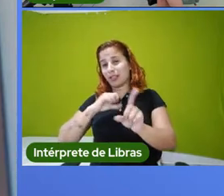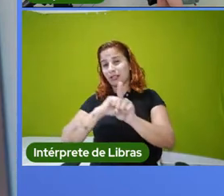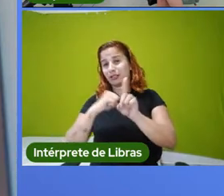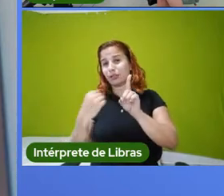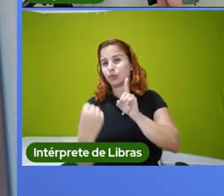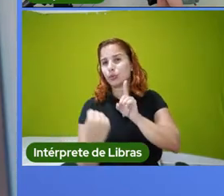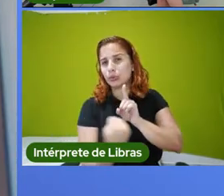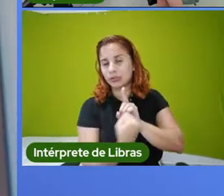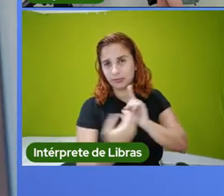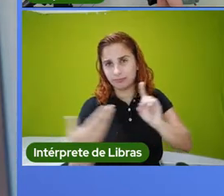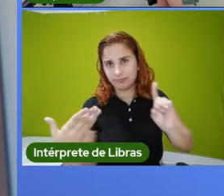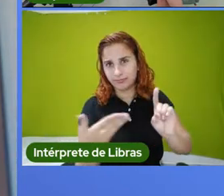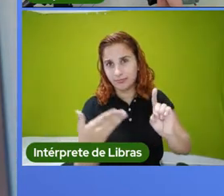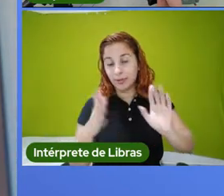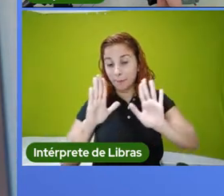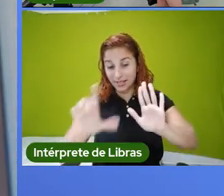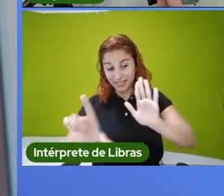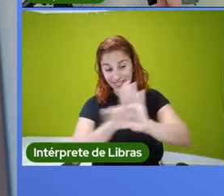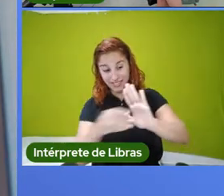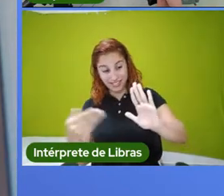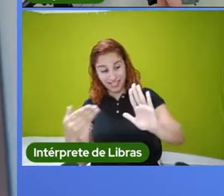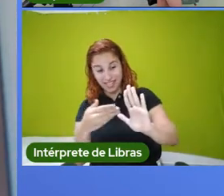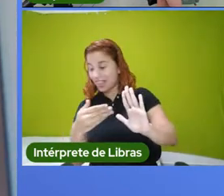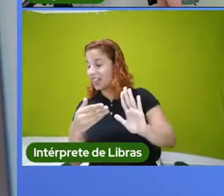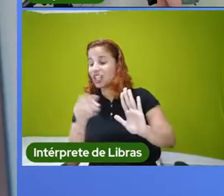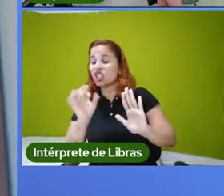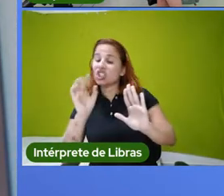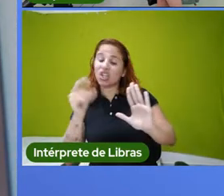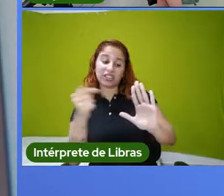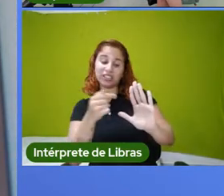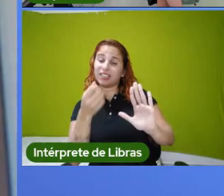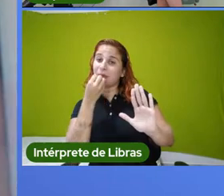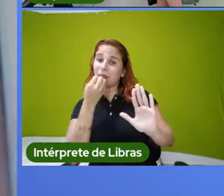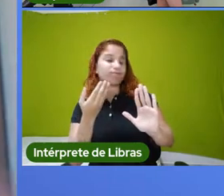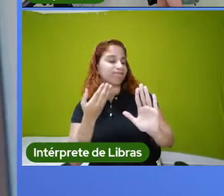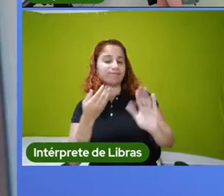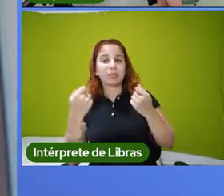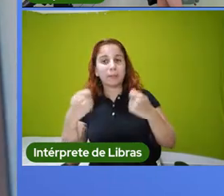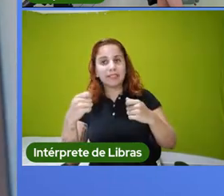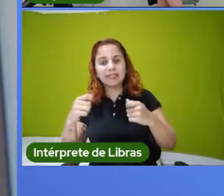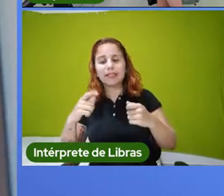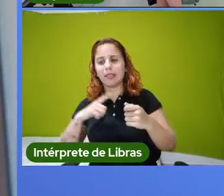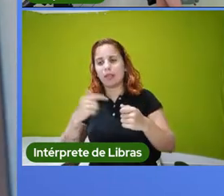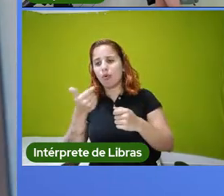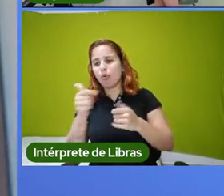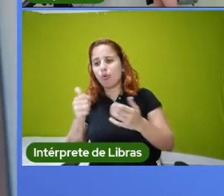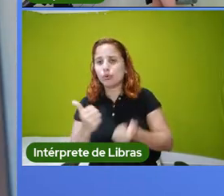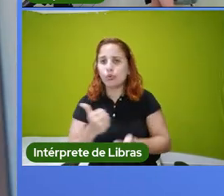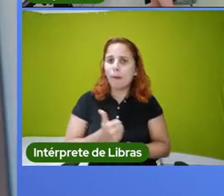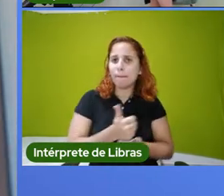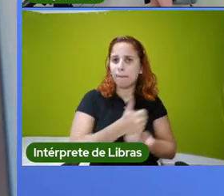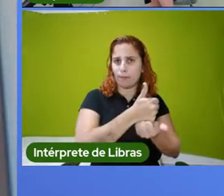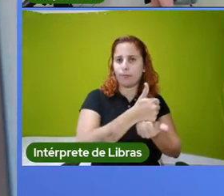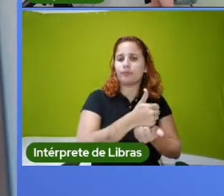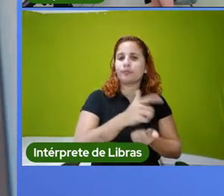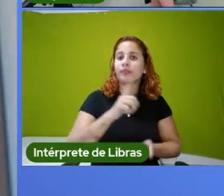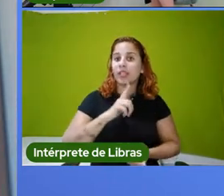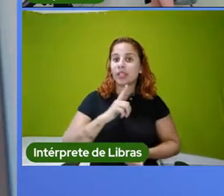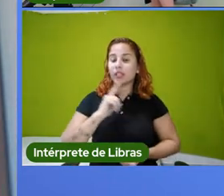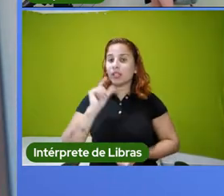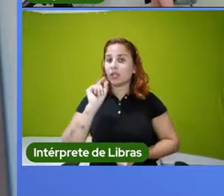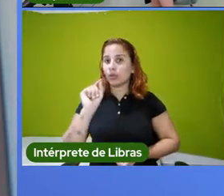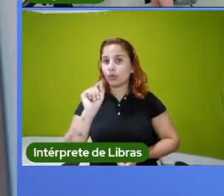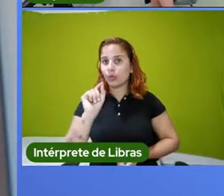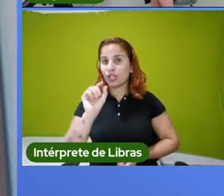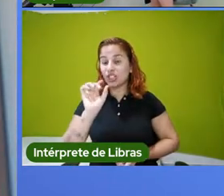que apenas a lei de cotas não é o suficiente. Ela, obviamente, é um instrumento fundamental, necessário, entretanto,